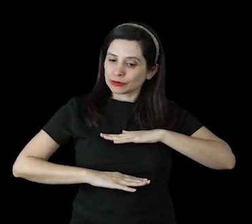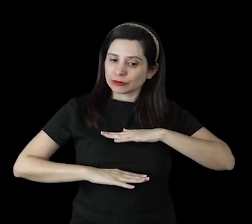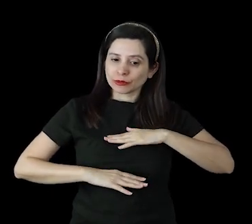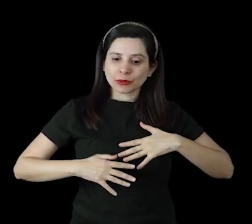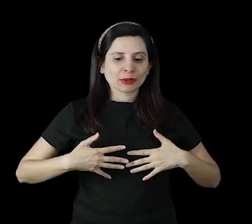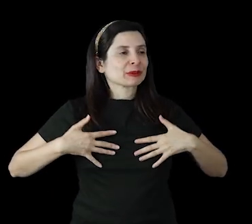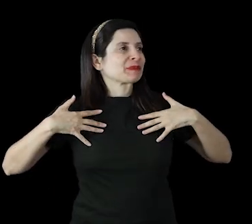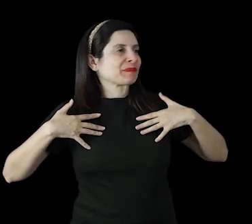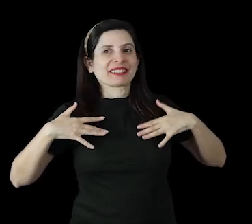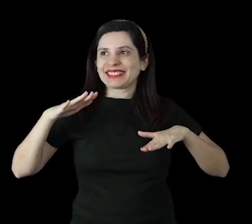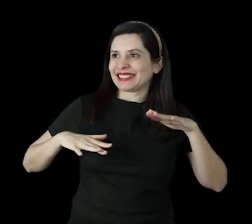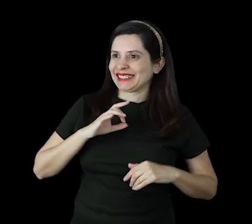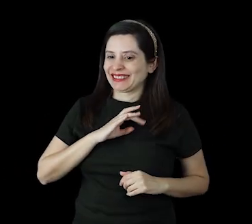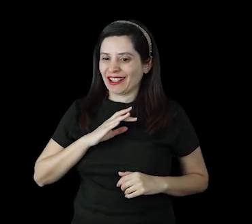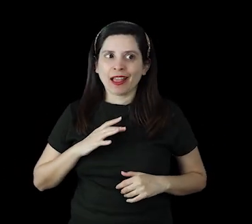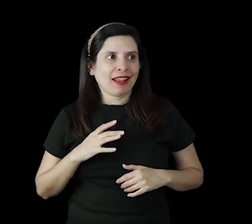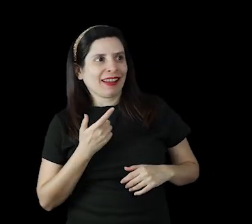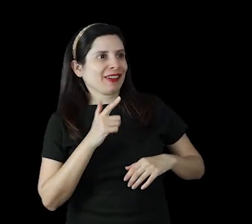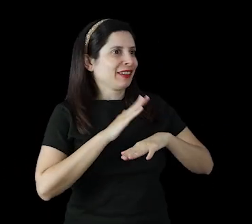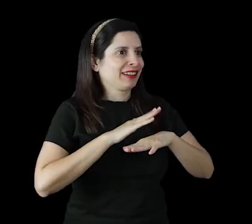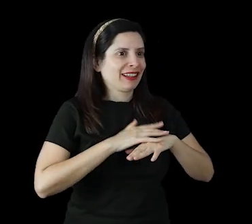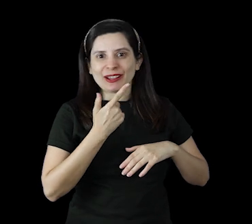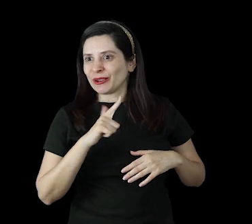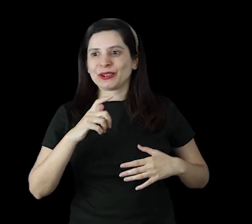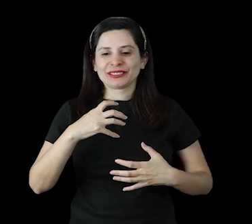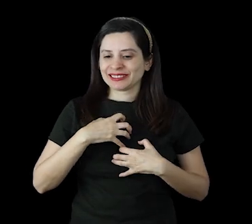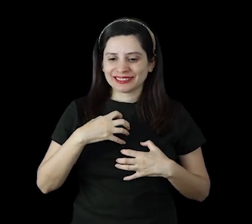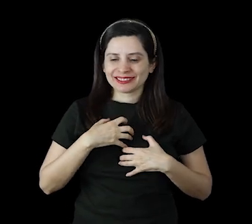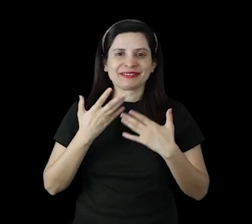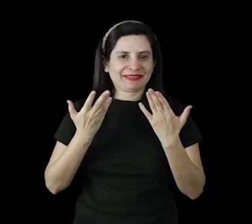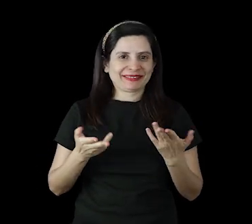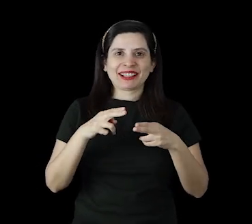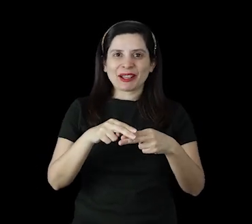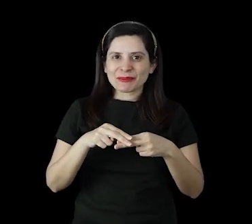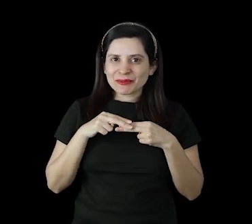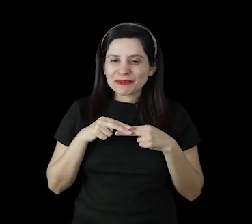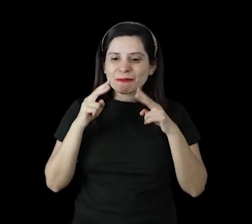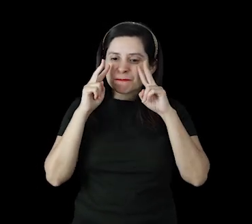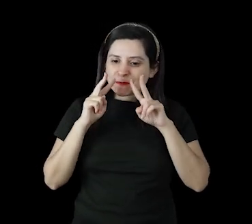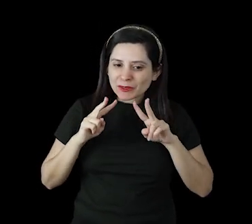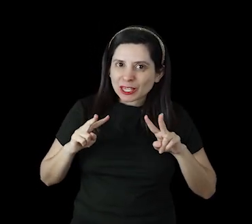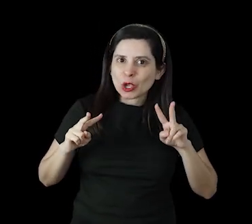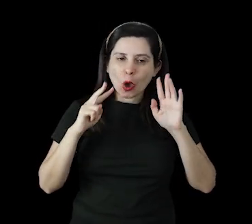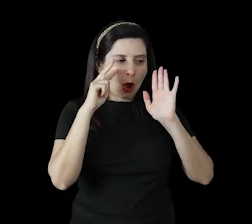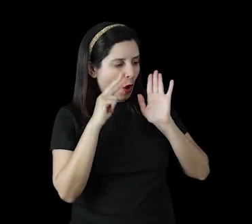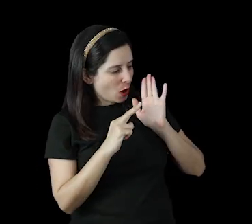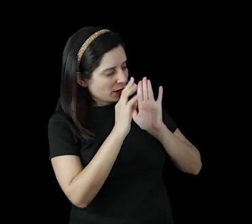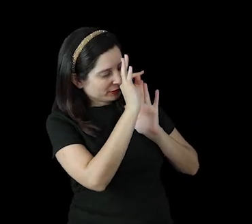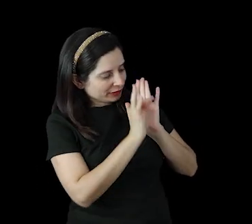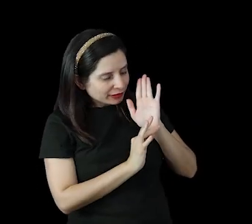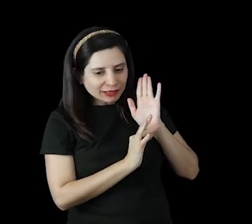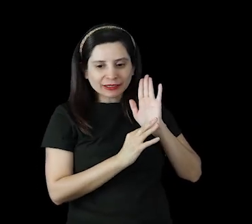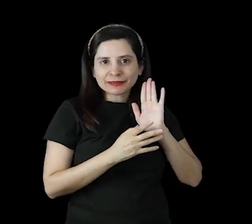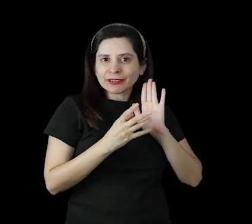orgulho, outra hora medo, outra hora outro sentimento, né? E por isso que aí você olha para esse roteiro e é